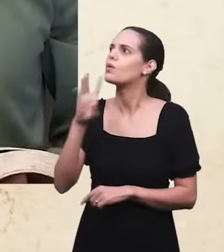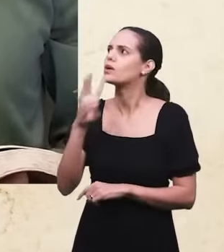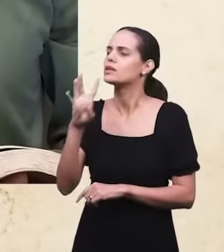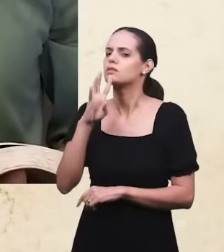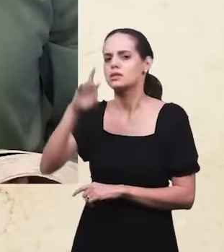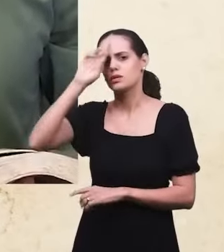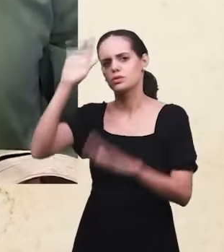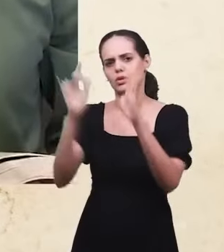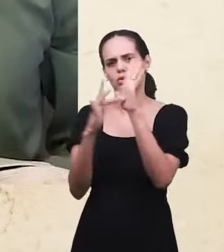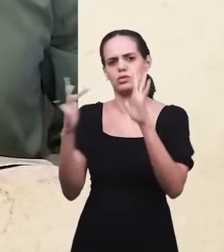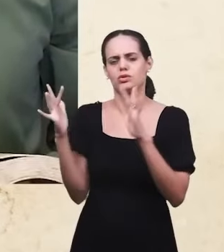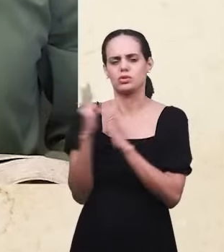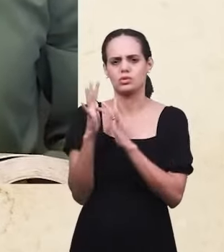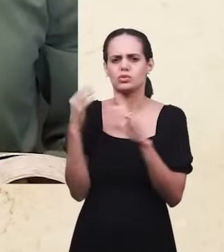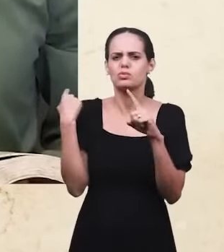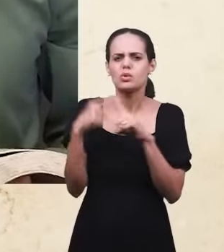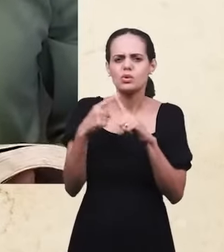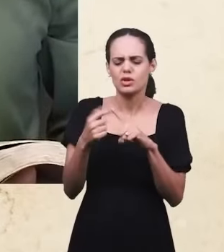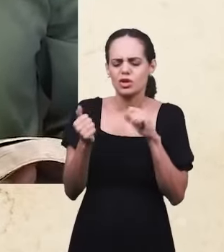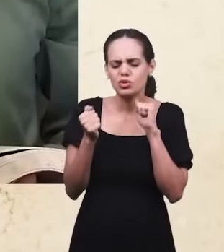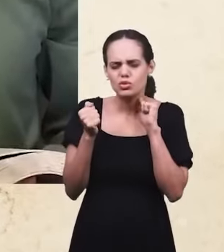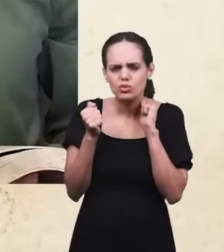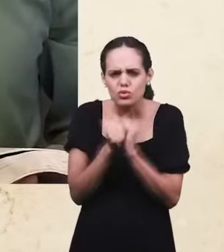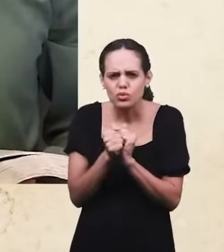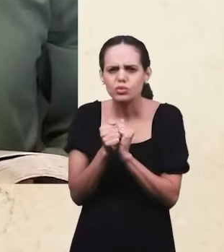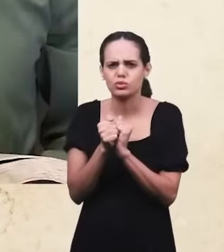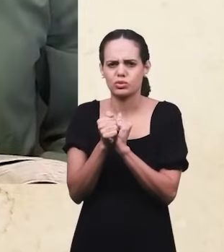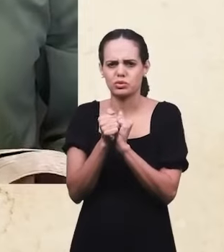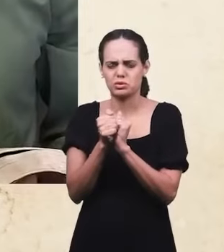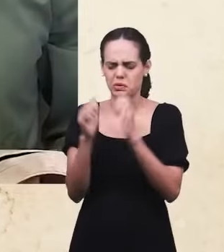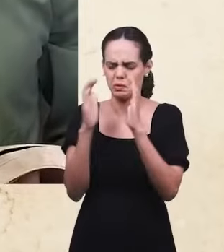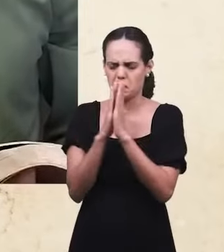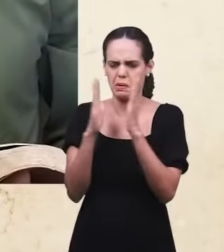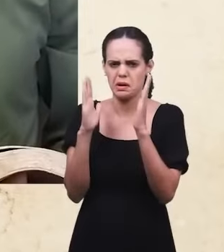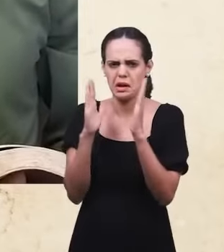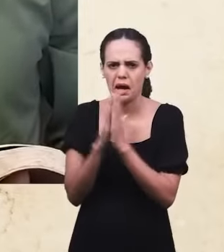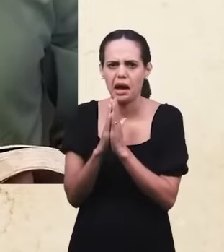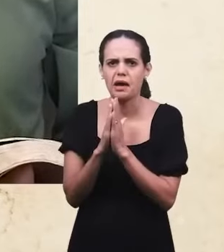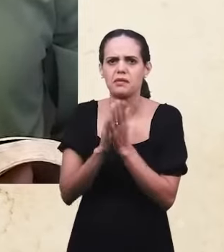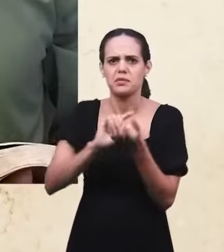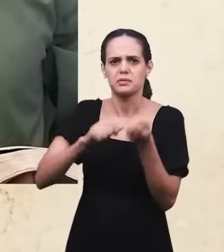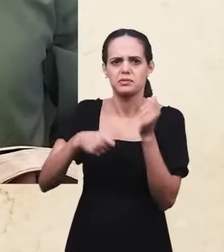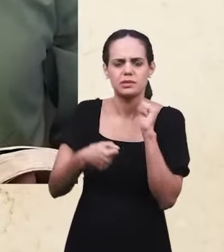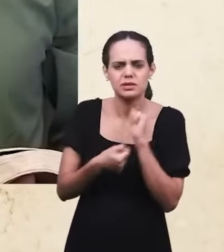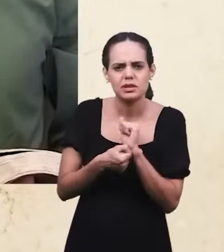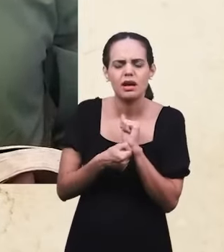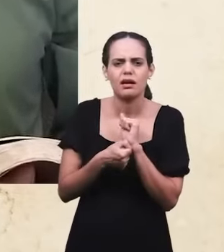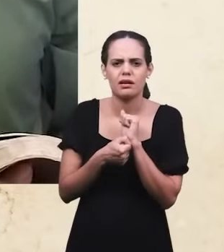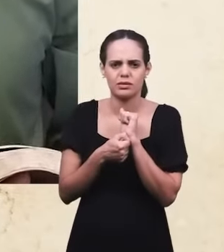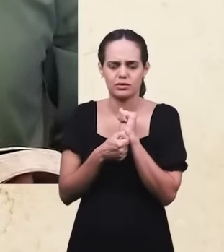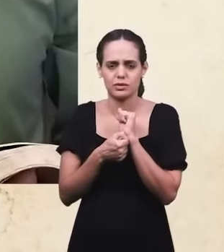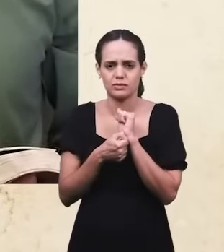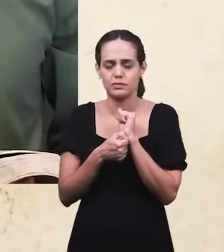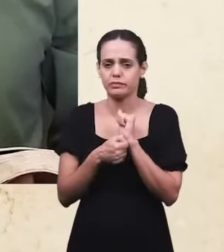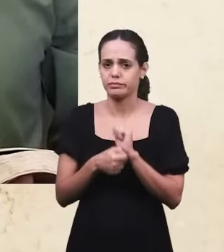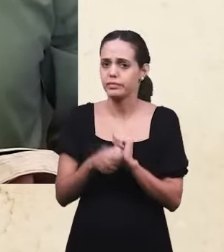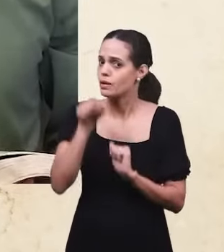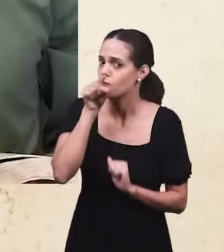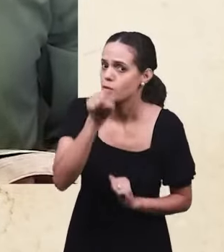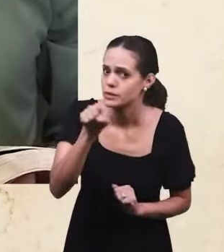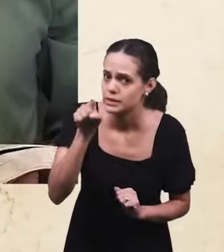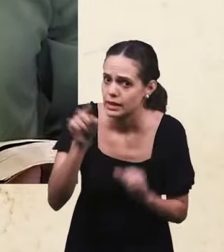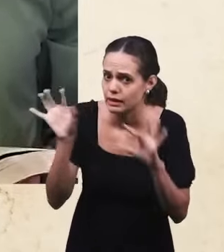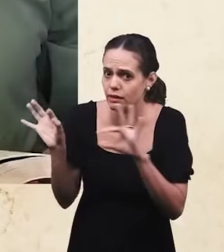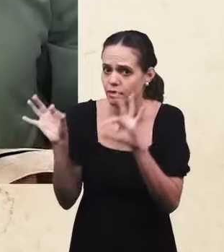eram aqueles que conheciam ao Senhor também. Porque ali juntos eles conseguiam dividir dos mistérios e da busca diante do